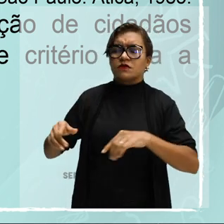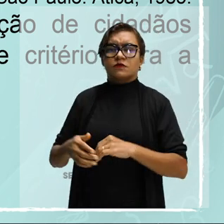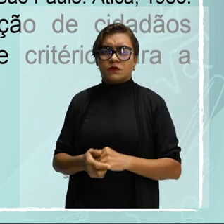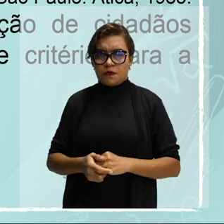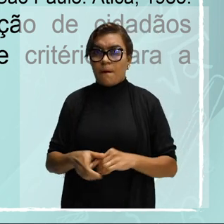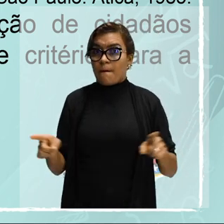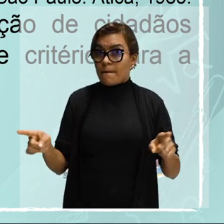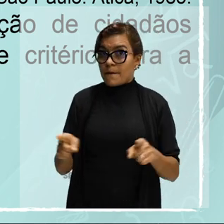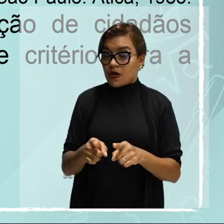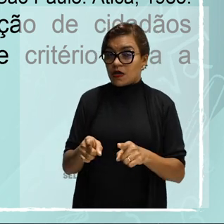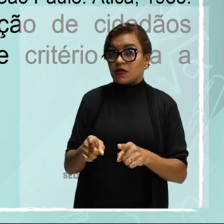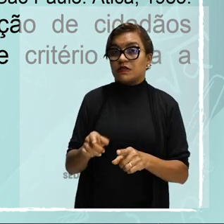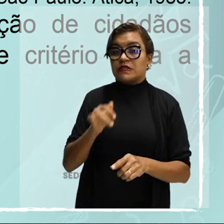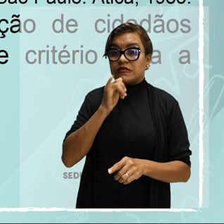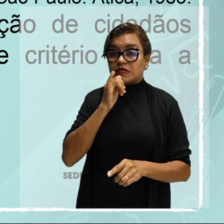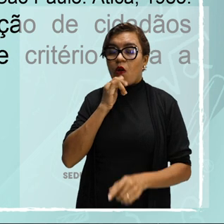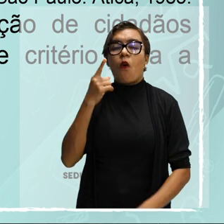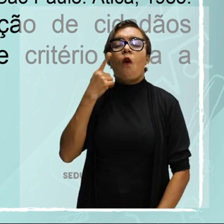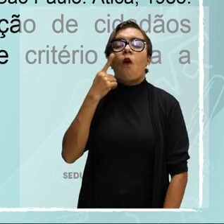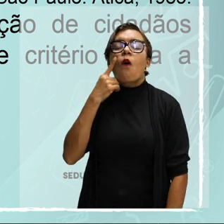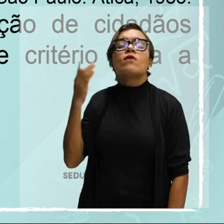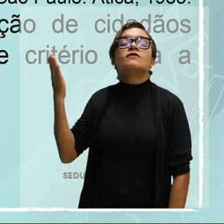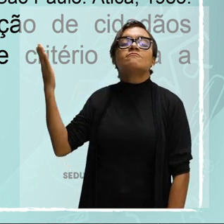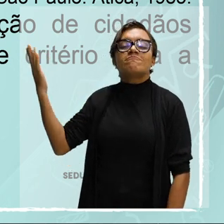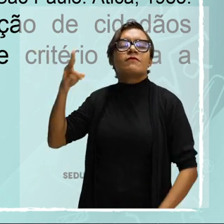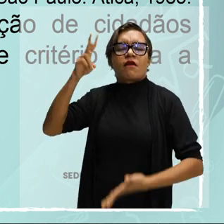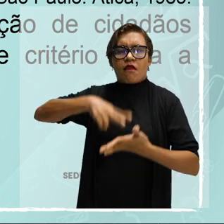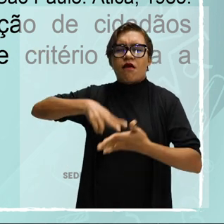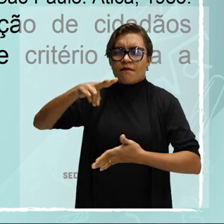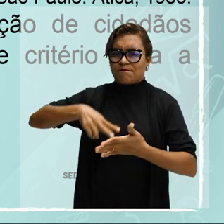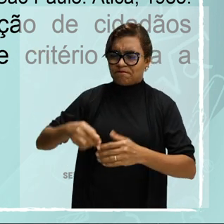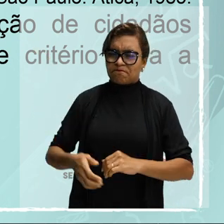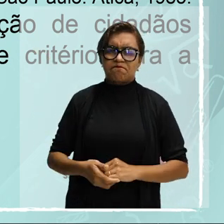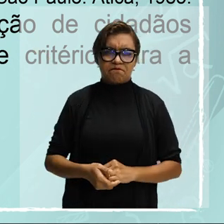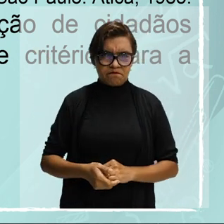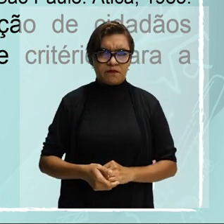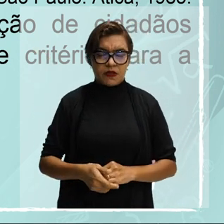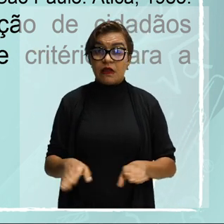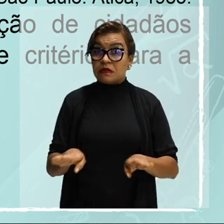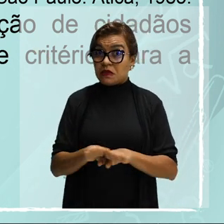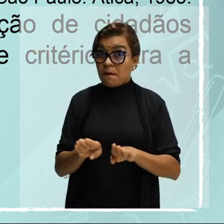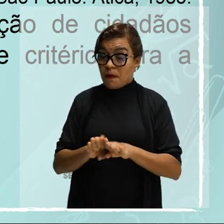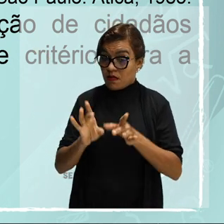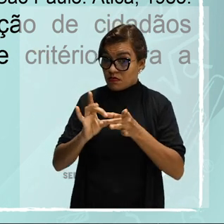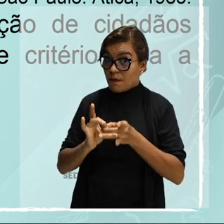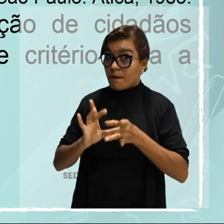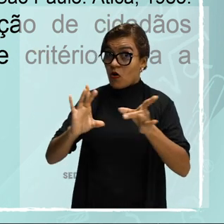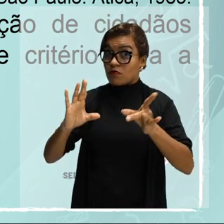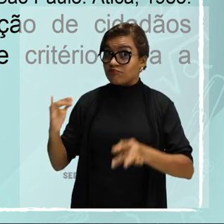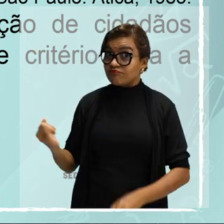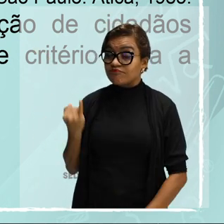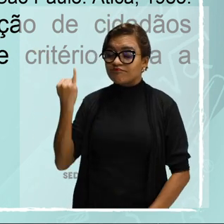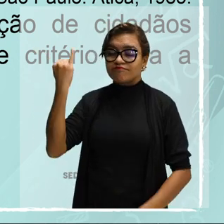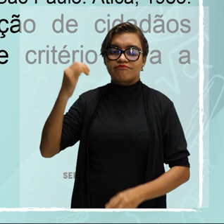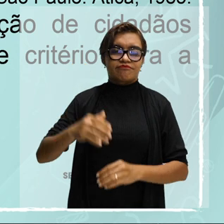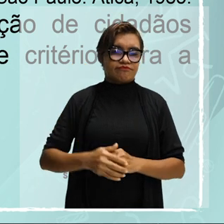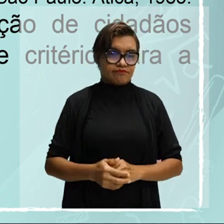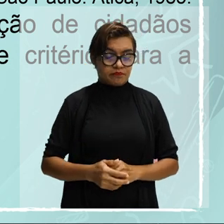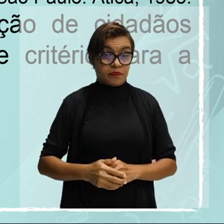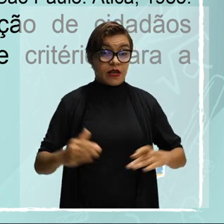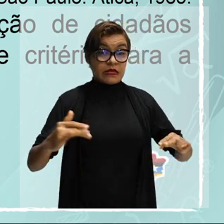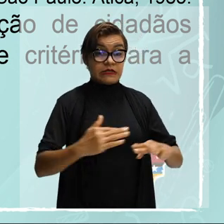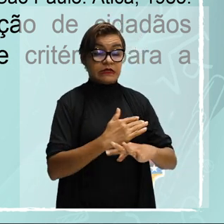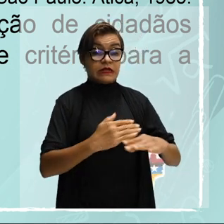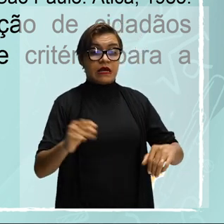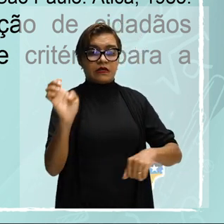pequena nas aristocracias e oligarquias e maior nas democracias. Nas